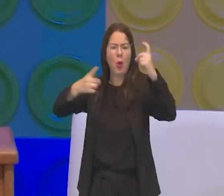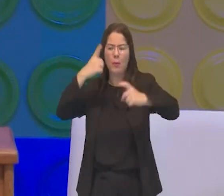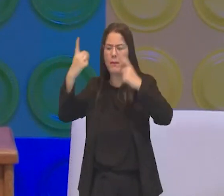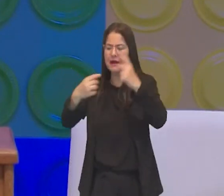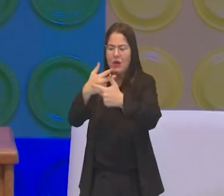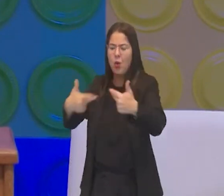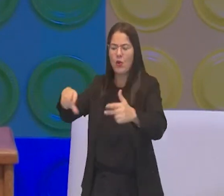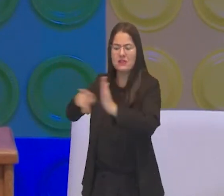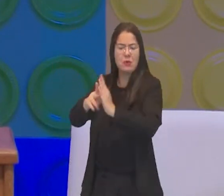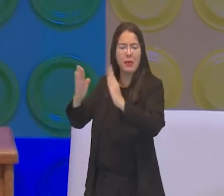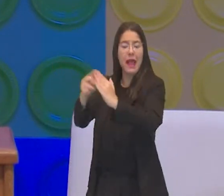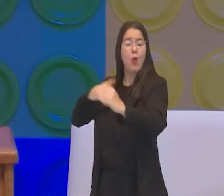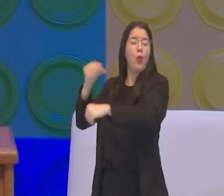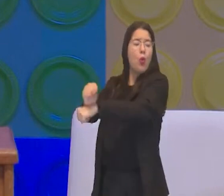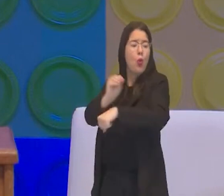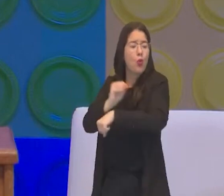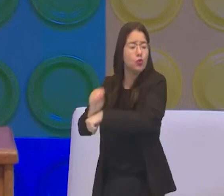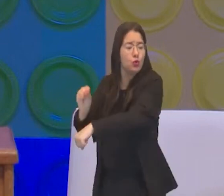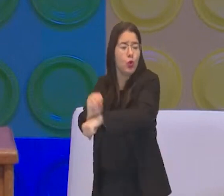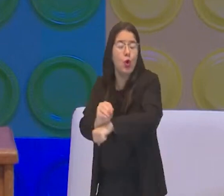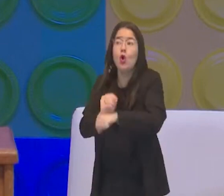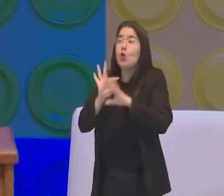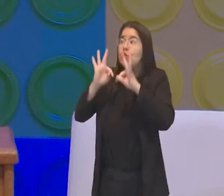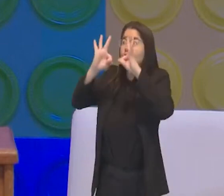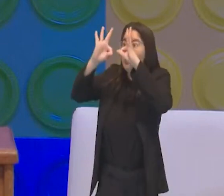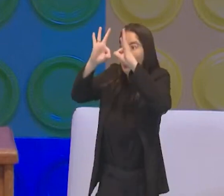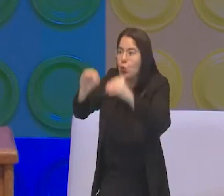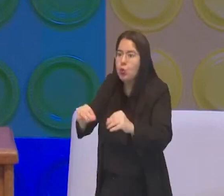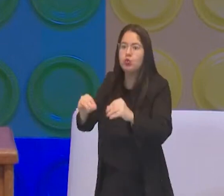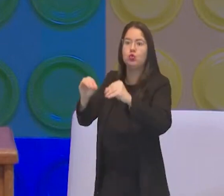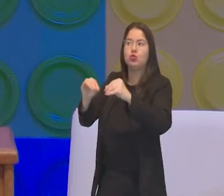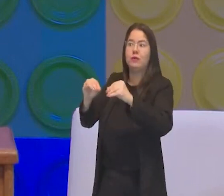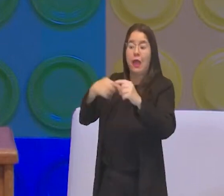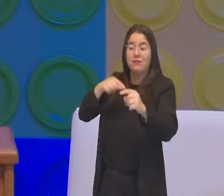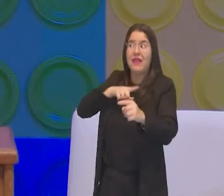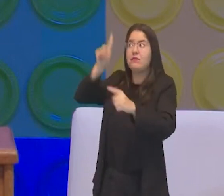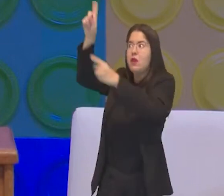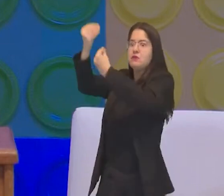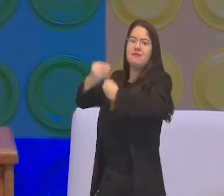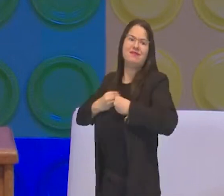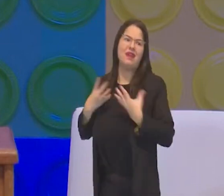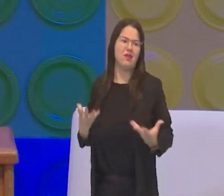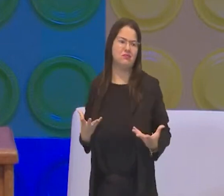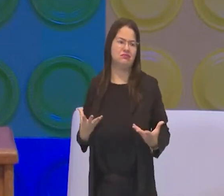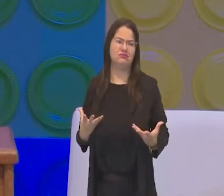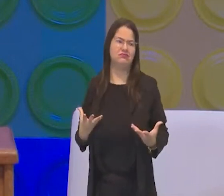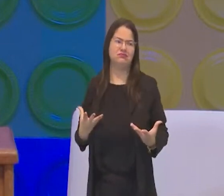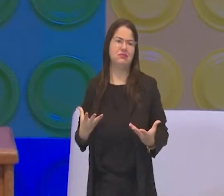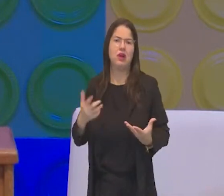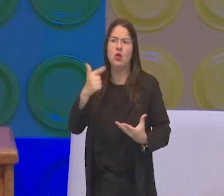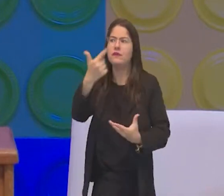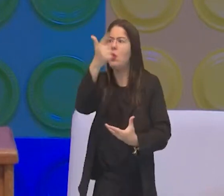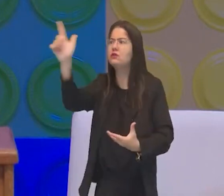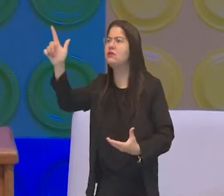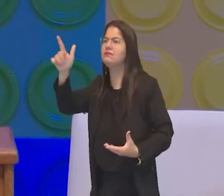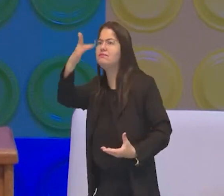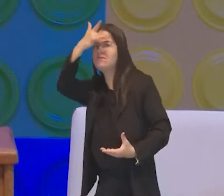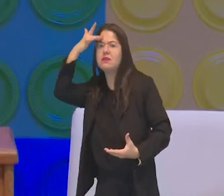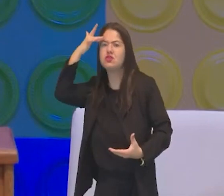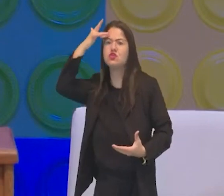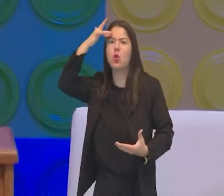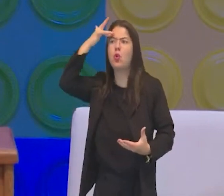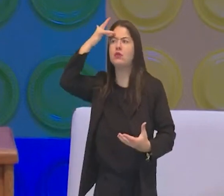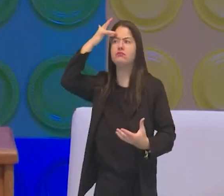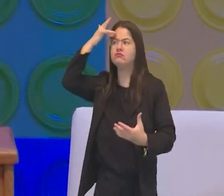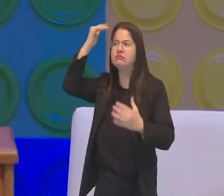eu estou aqui. Tudo o que tem, ele passou às minhas mãos. Não há ninguém nessa casa que esteja acima